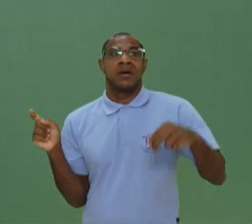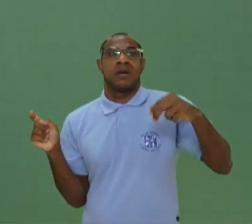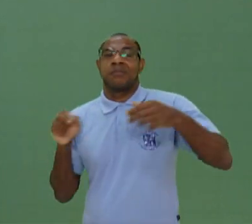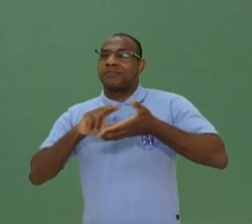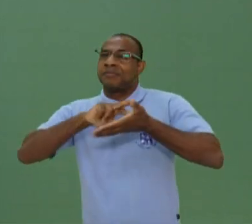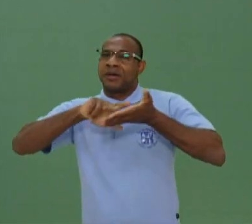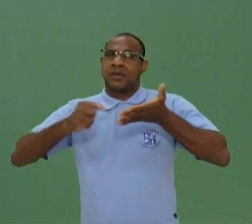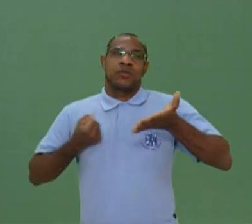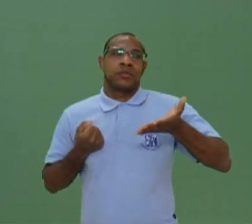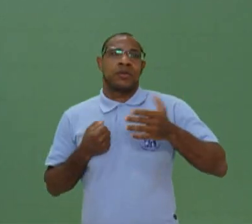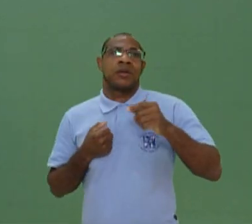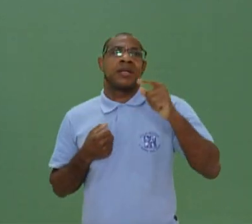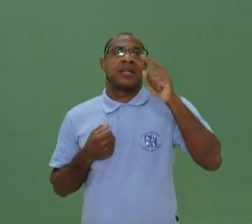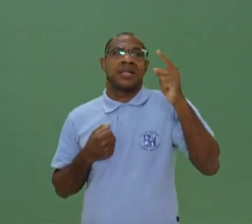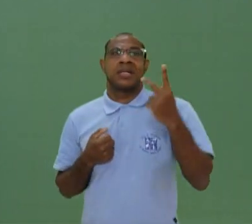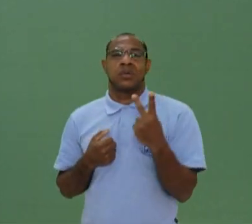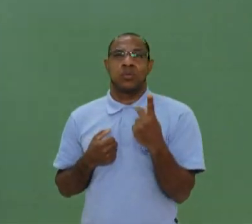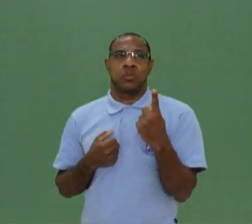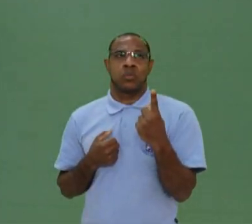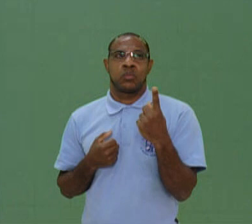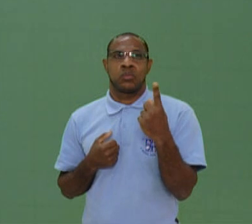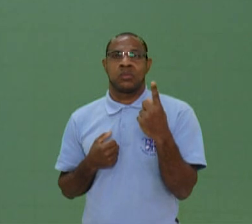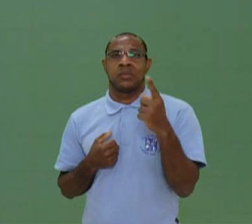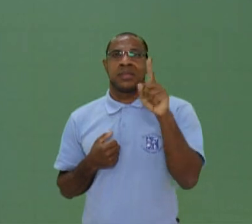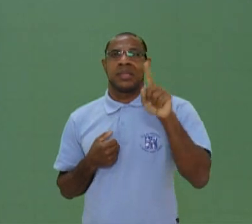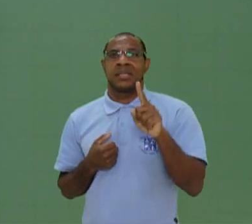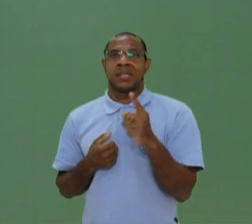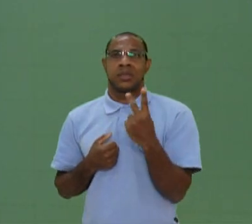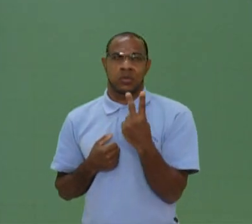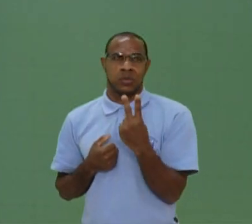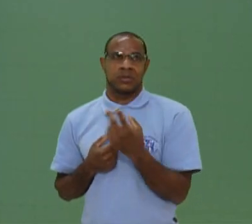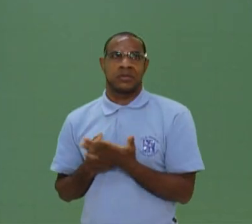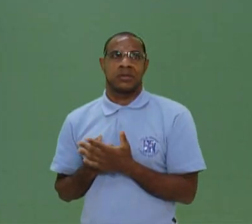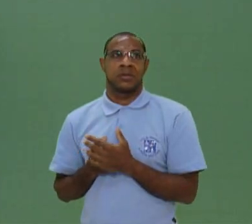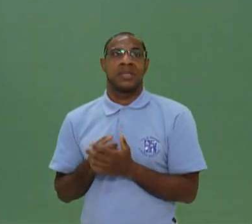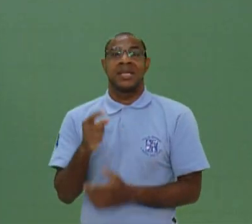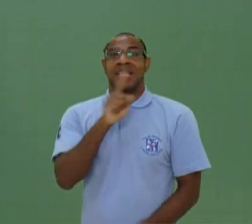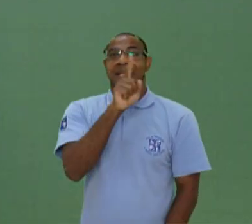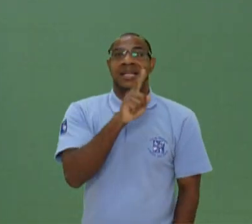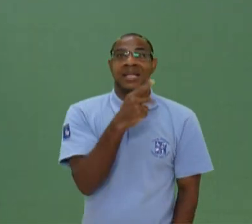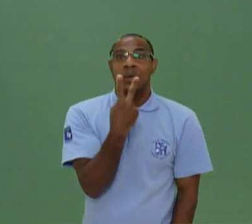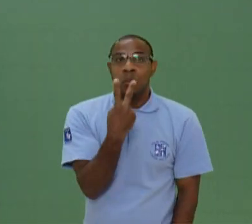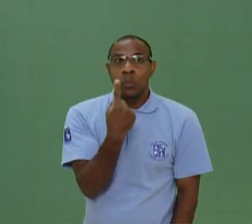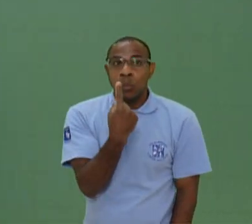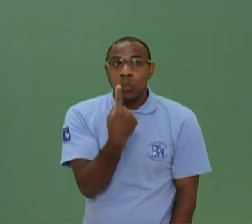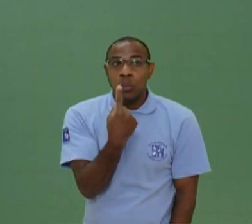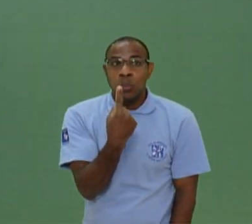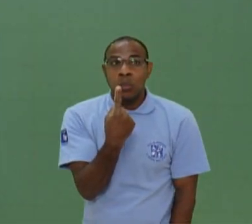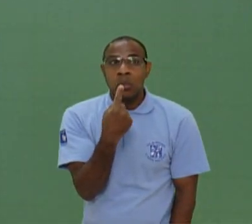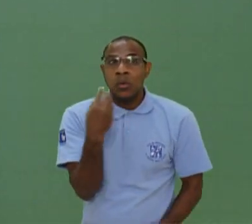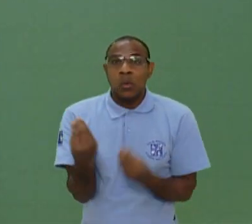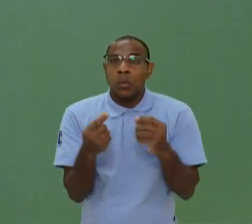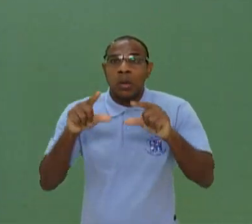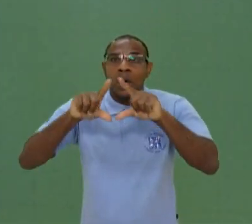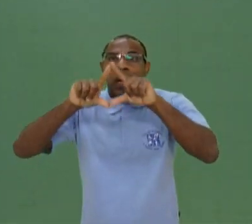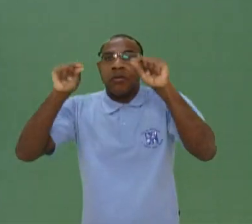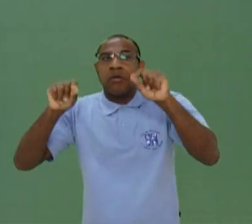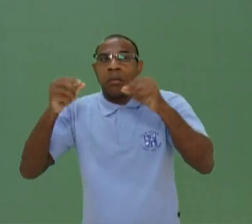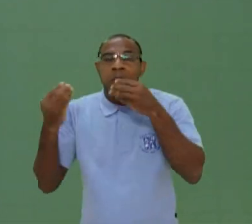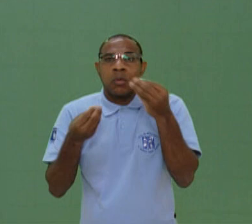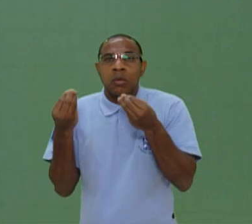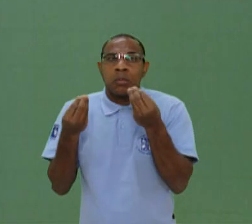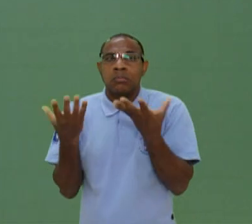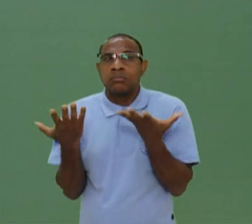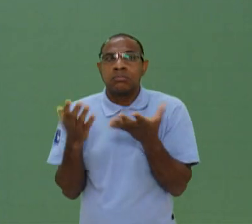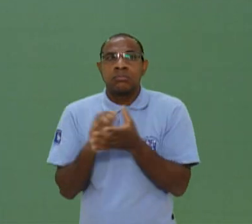complexos. Z1, Z2, Zn. Complexo Z1. Qual é a forma trigonométrica dele? A